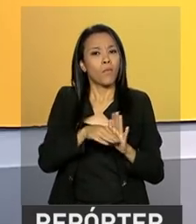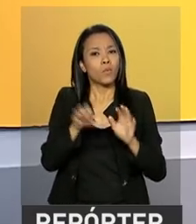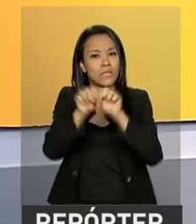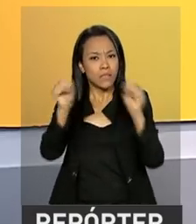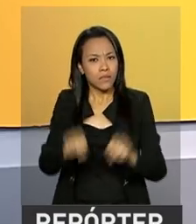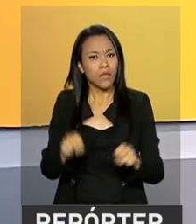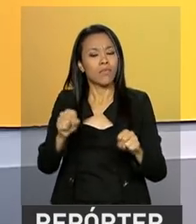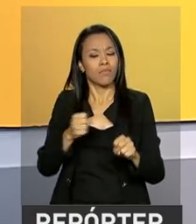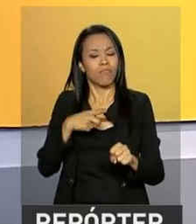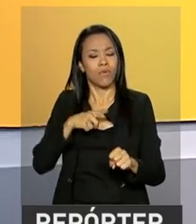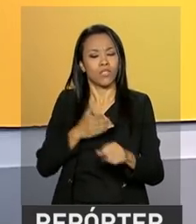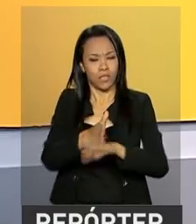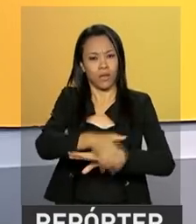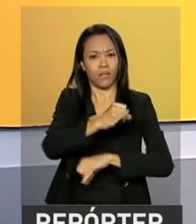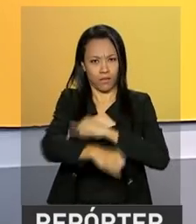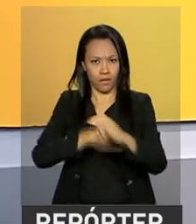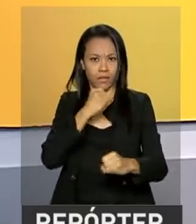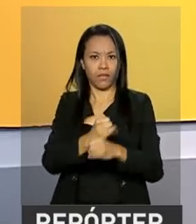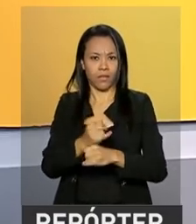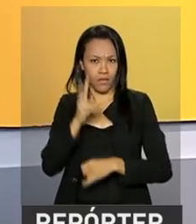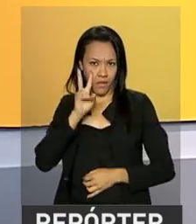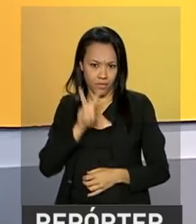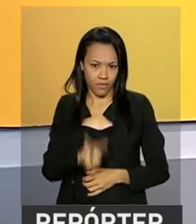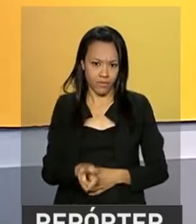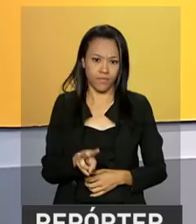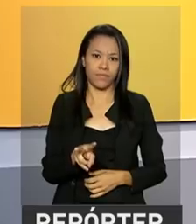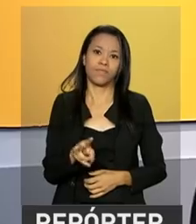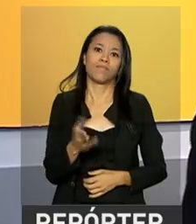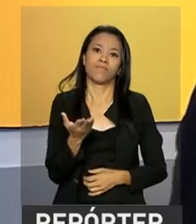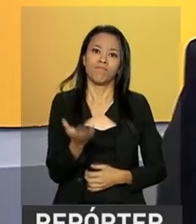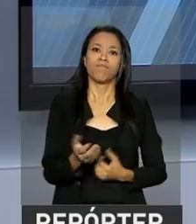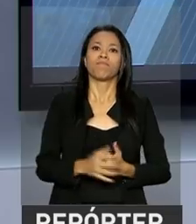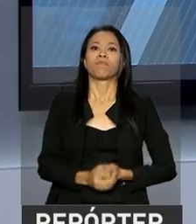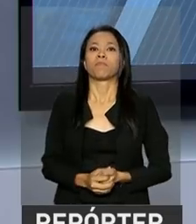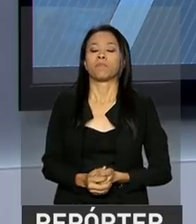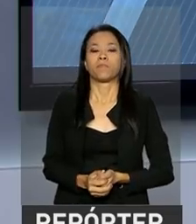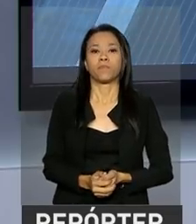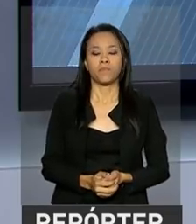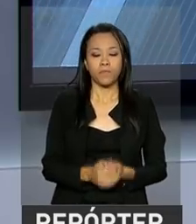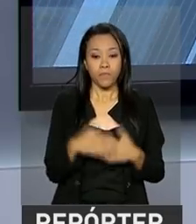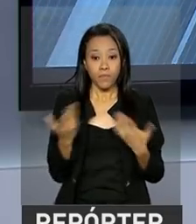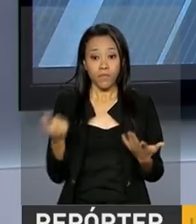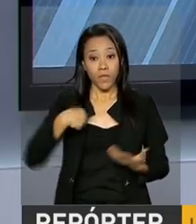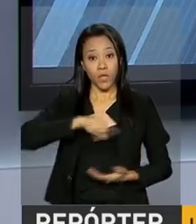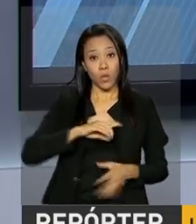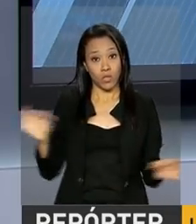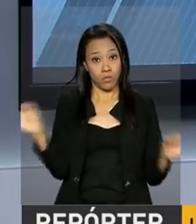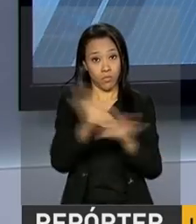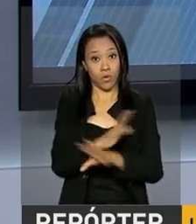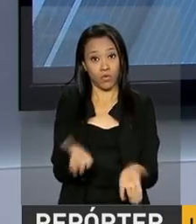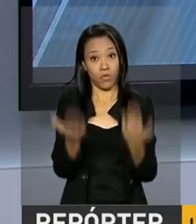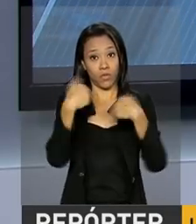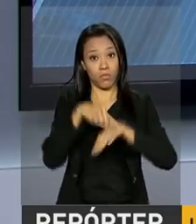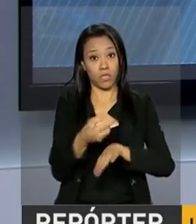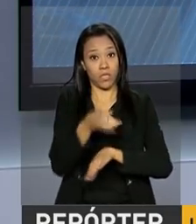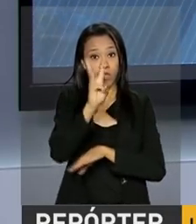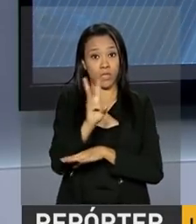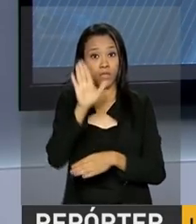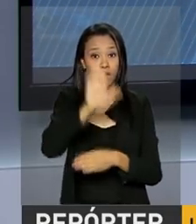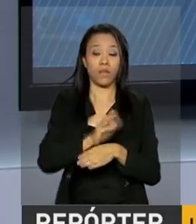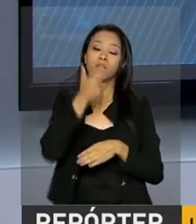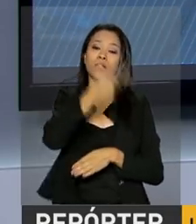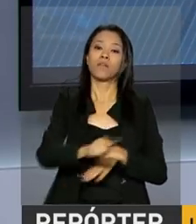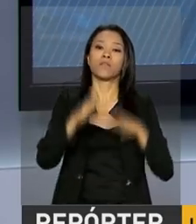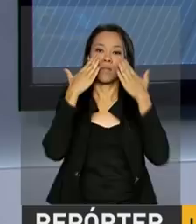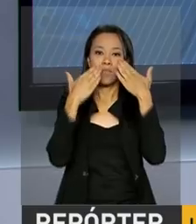está na internet na página da receita federal nós estamos por aqui voltamos às três da tarde na